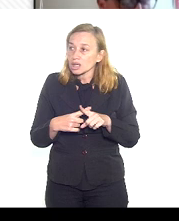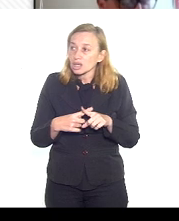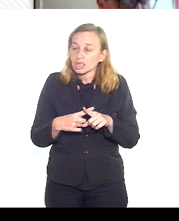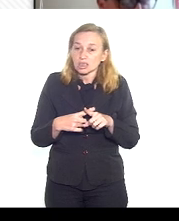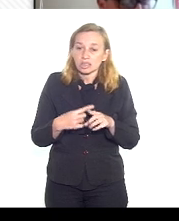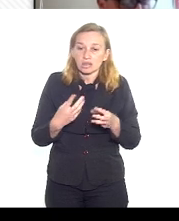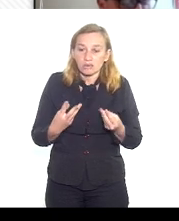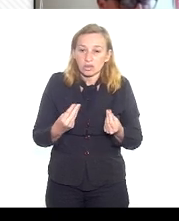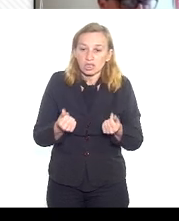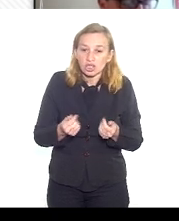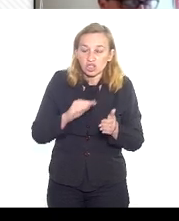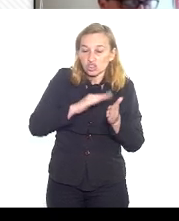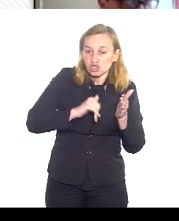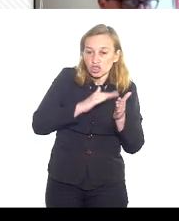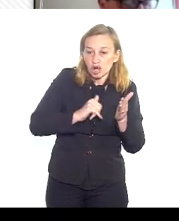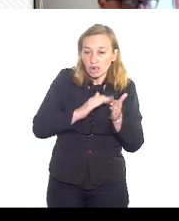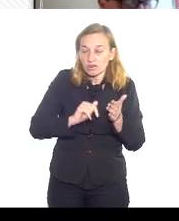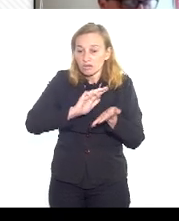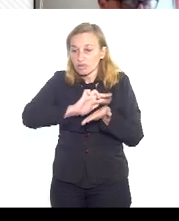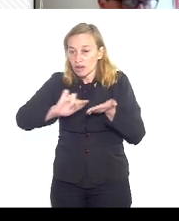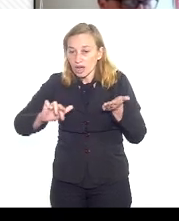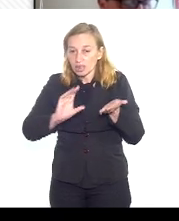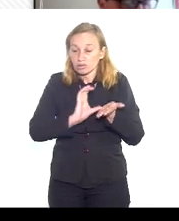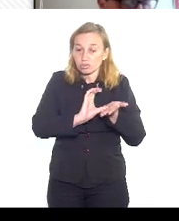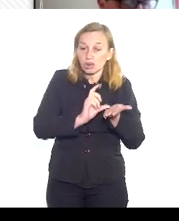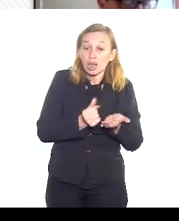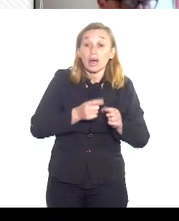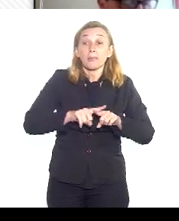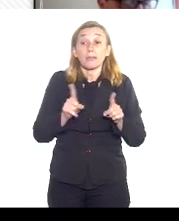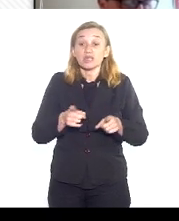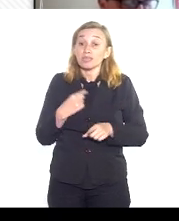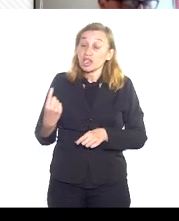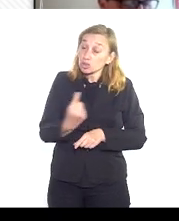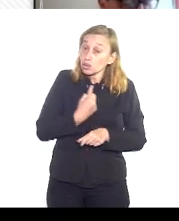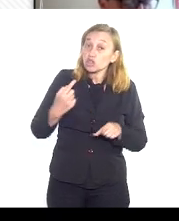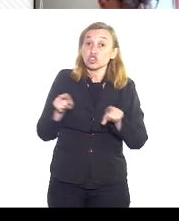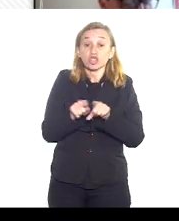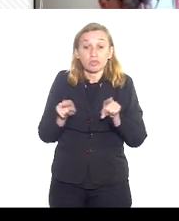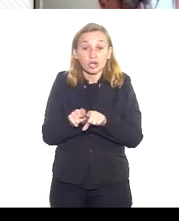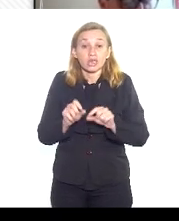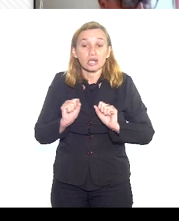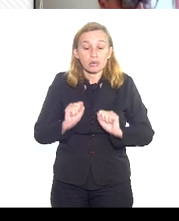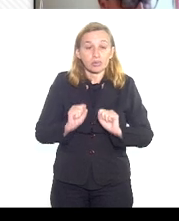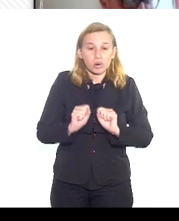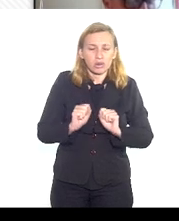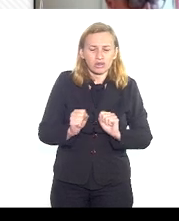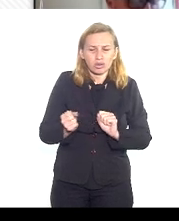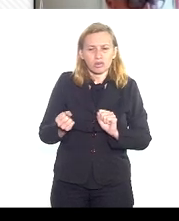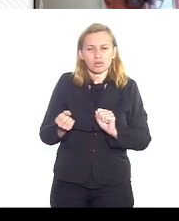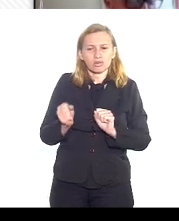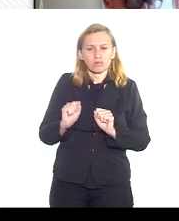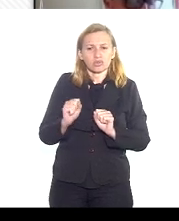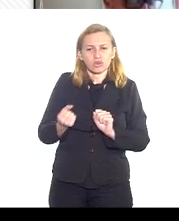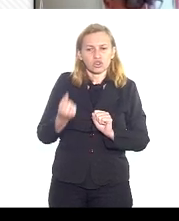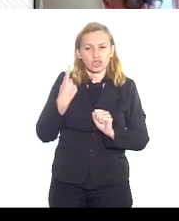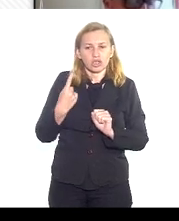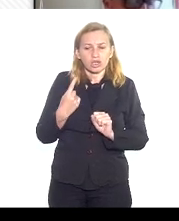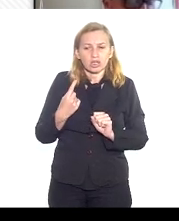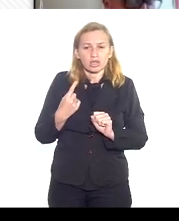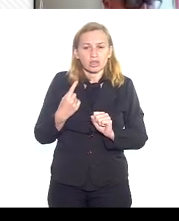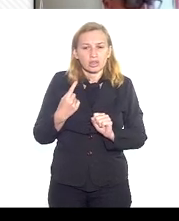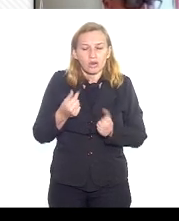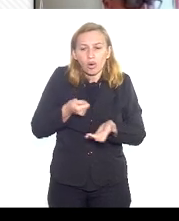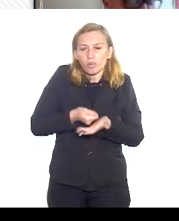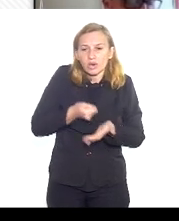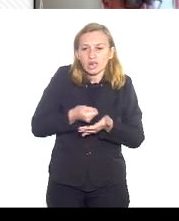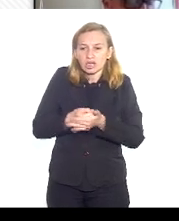eles tiraram determinados tipos de bens. Mas para nós também ficou assim um pouco esquisito, porque nós estamos obrigando a